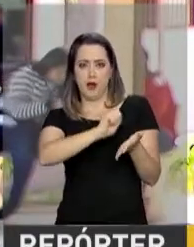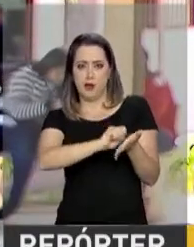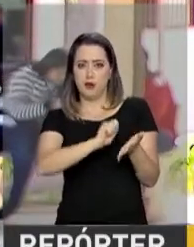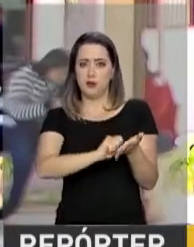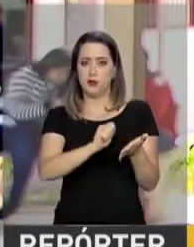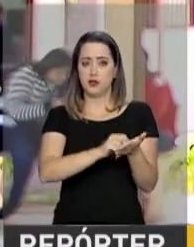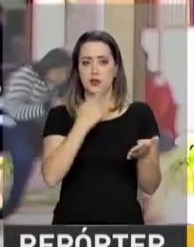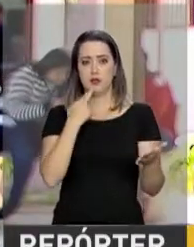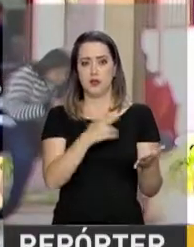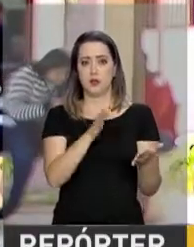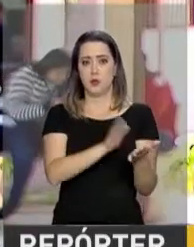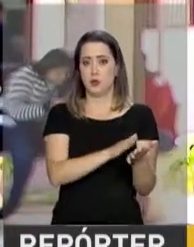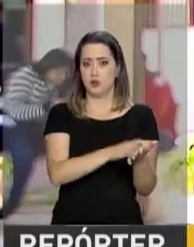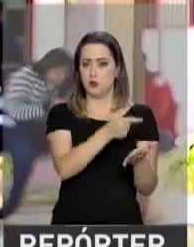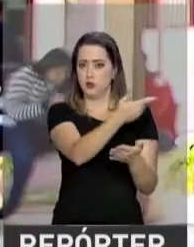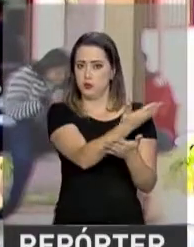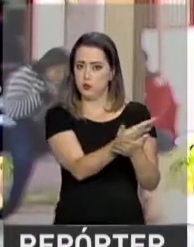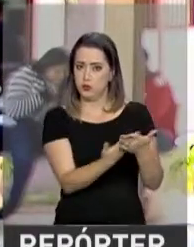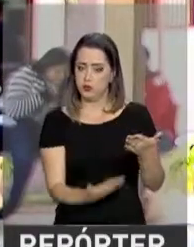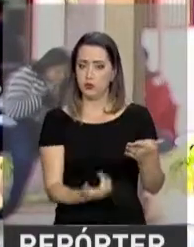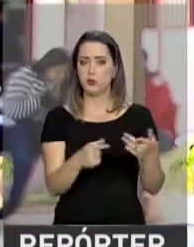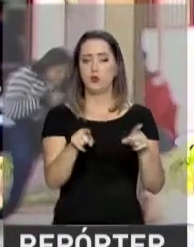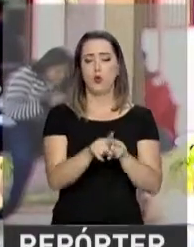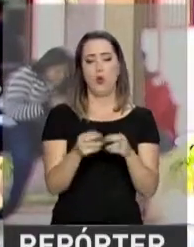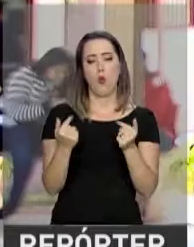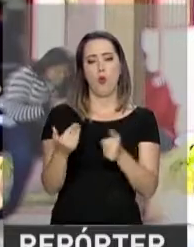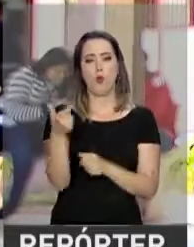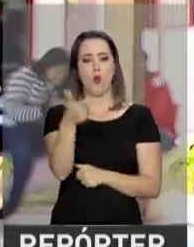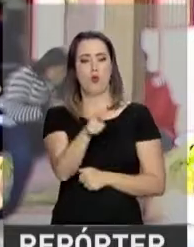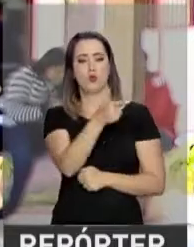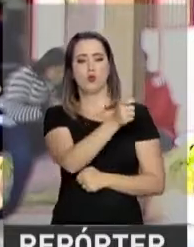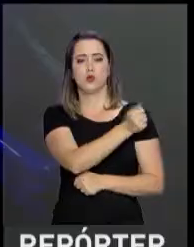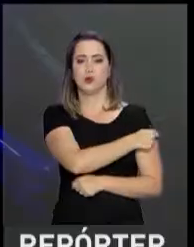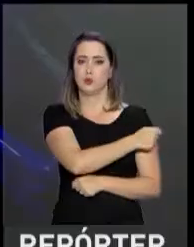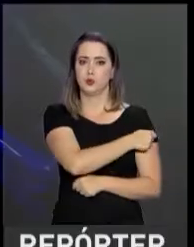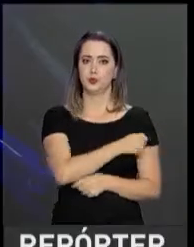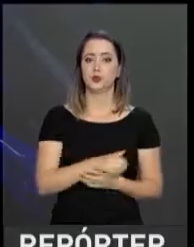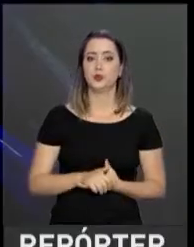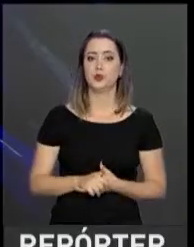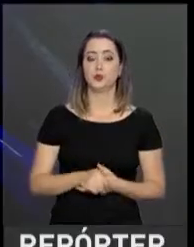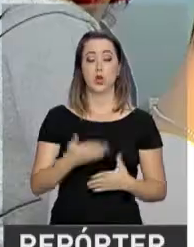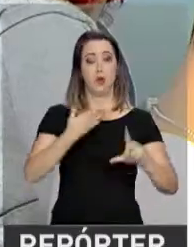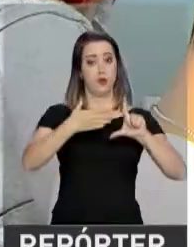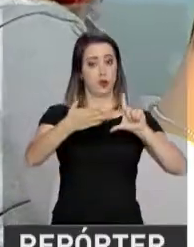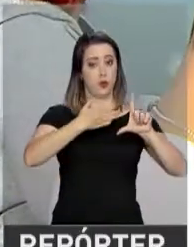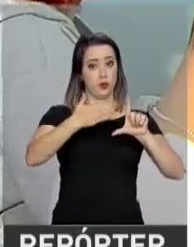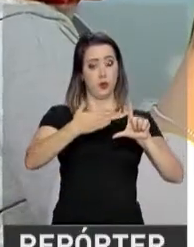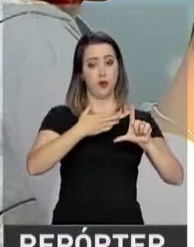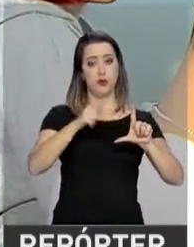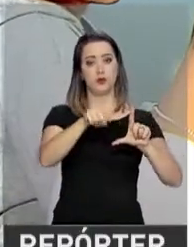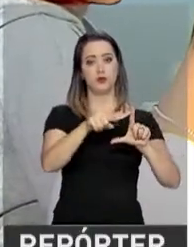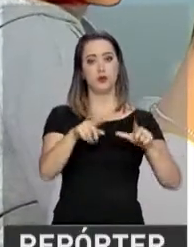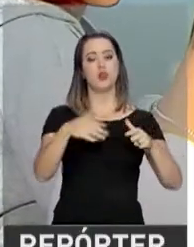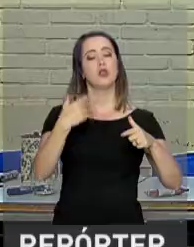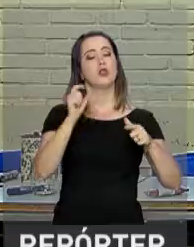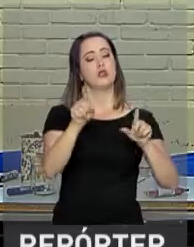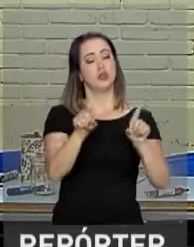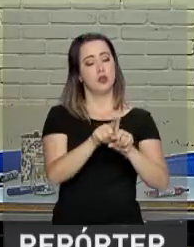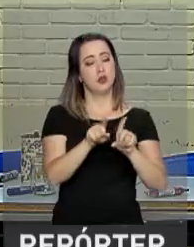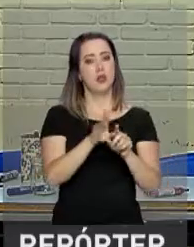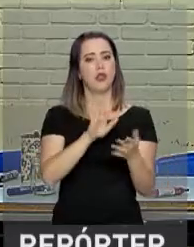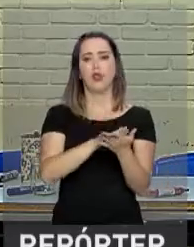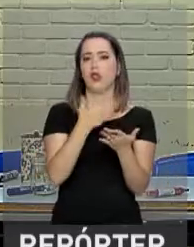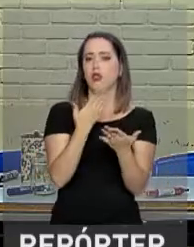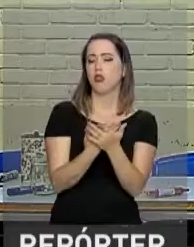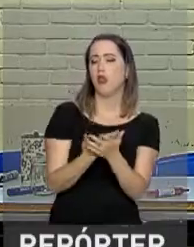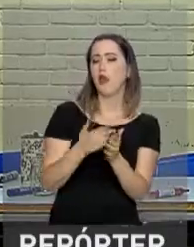cartão-resposta assim como é feito na prova aplicada aos demais alunos além do vídeo prova os alunos surdos também poderão contar com intérpretes